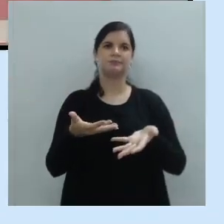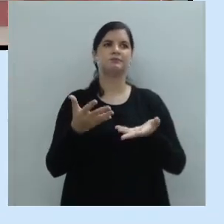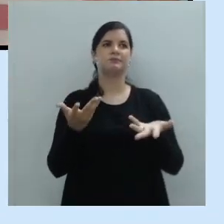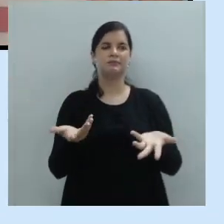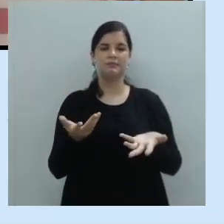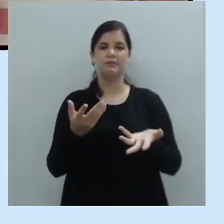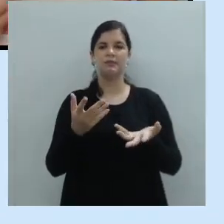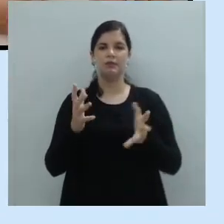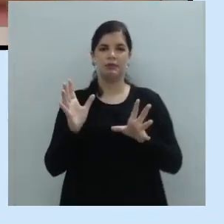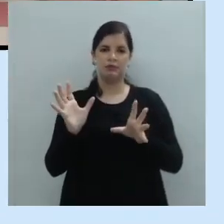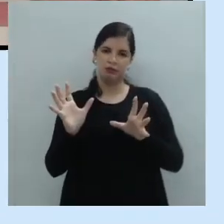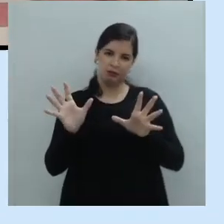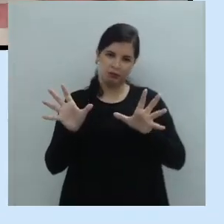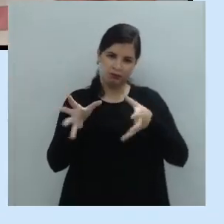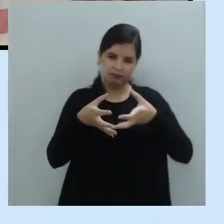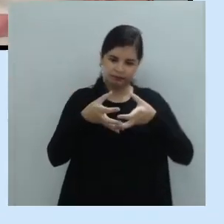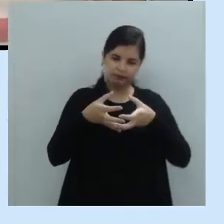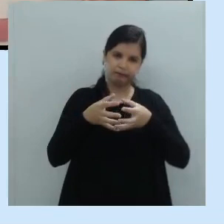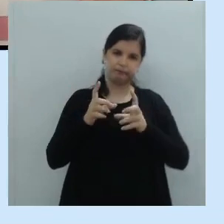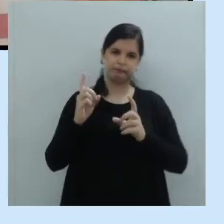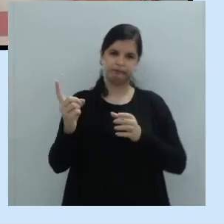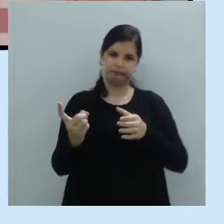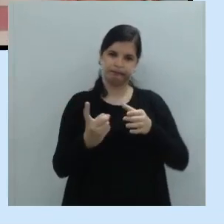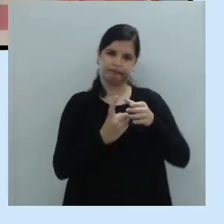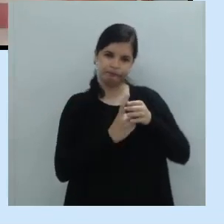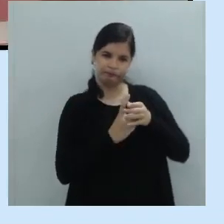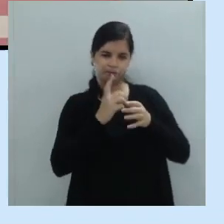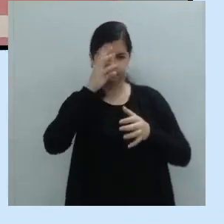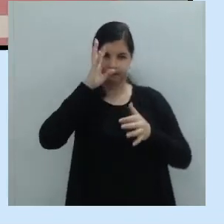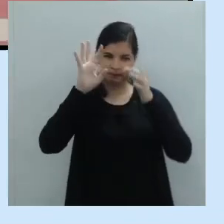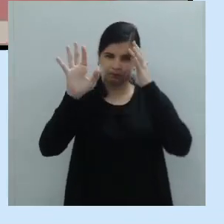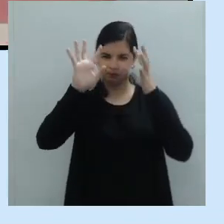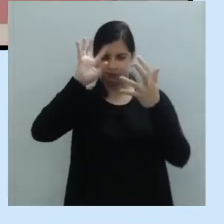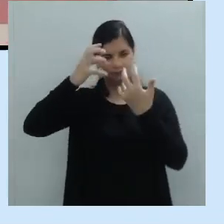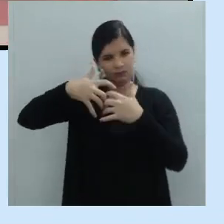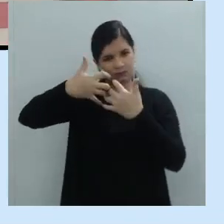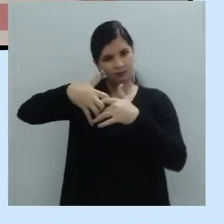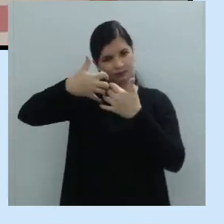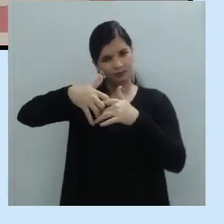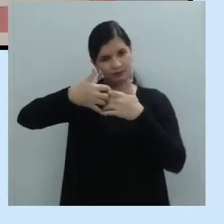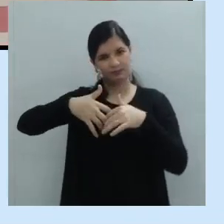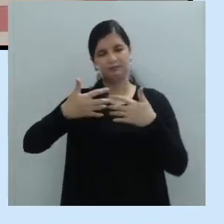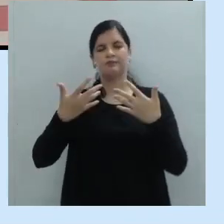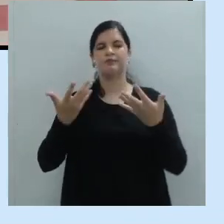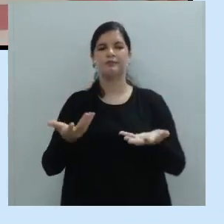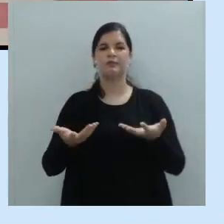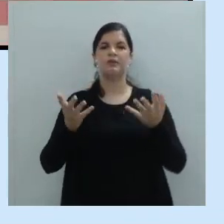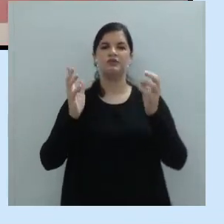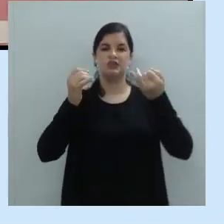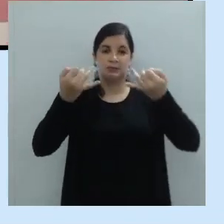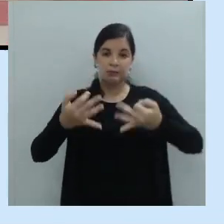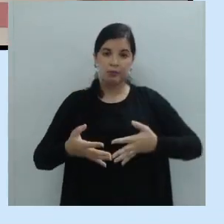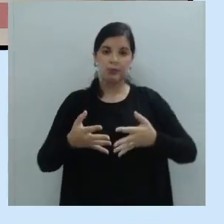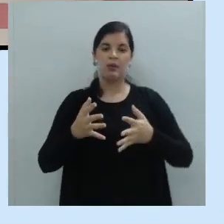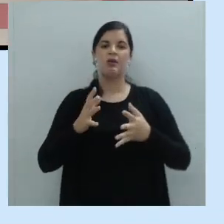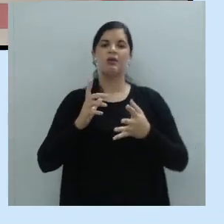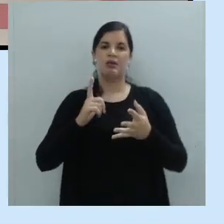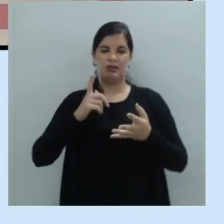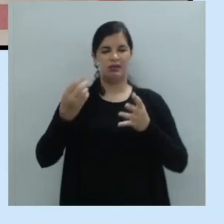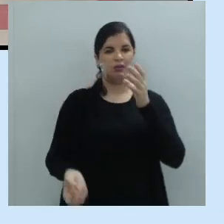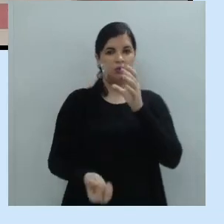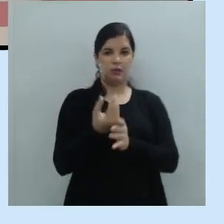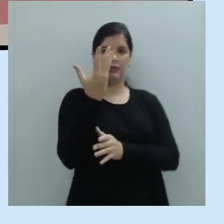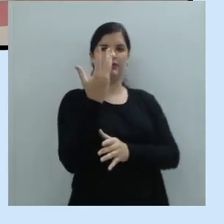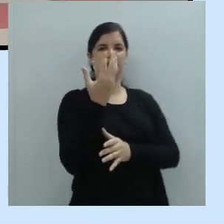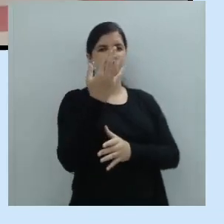do recolhimento, dessa questão da meditação. E veja, como eu já falei a vocês, ela deita suas